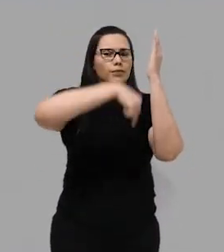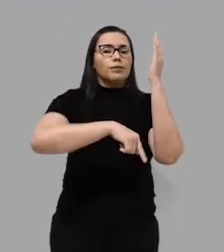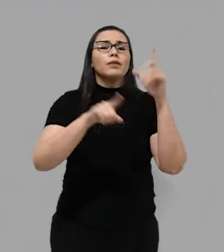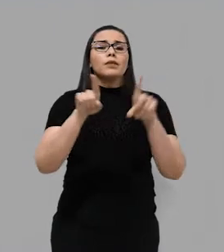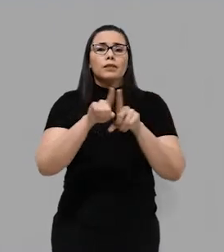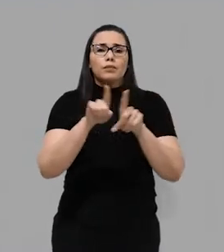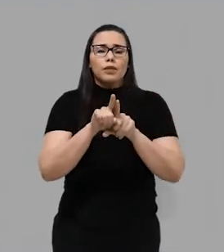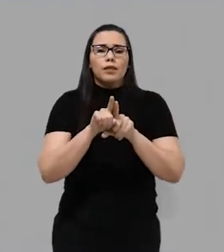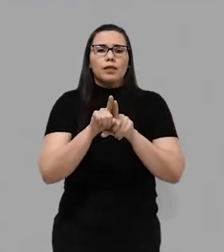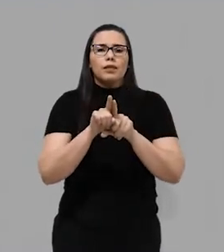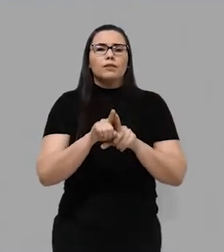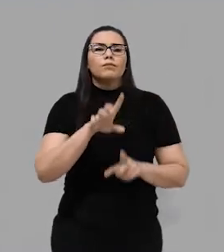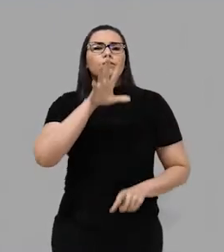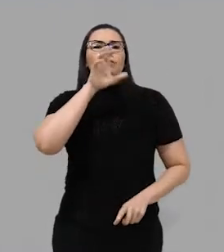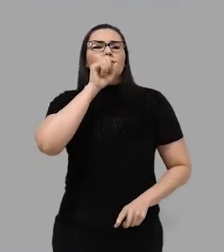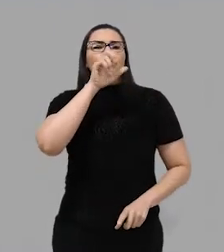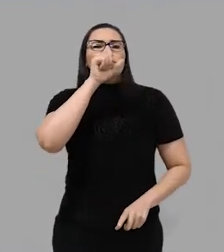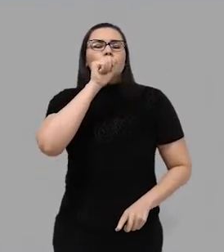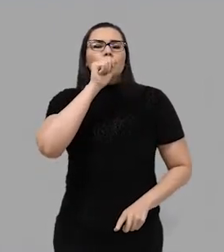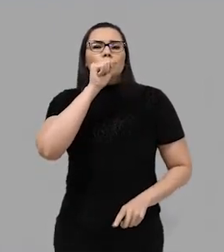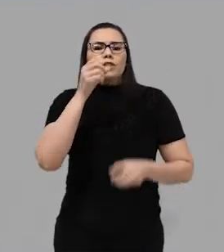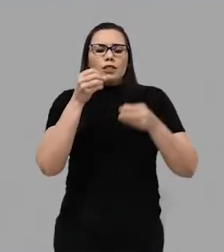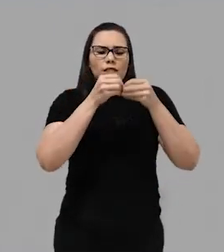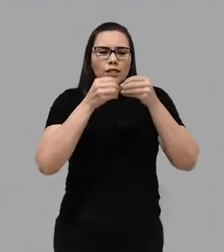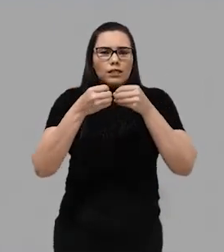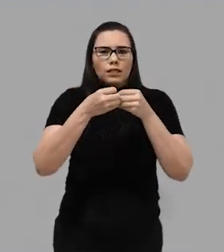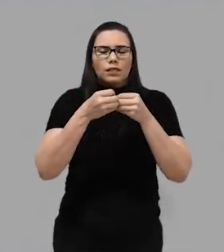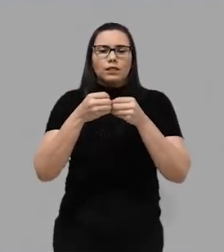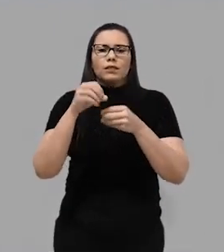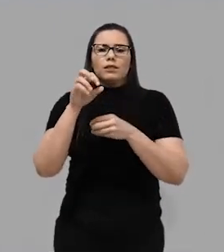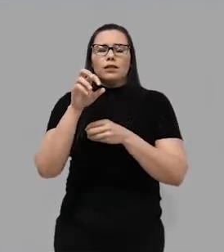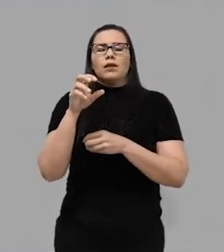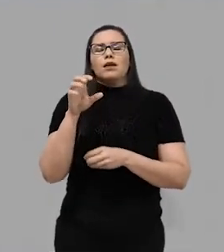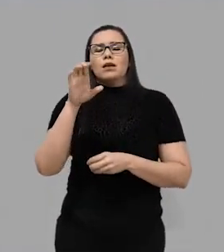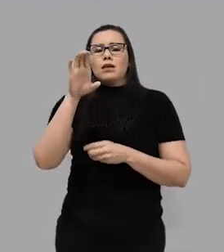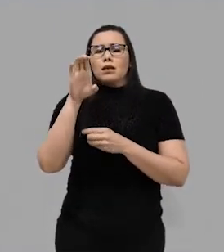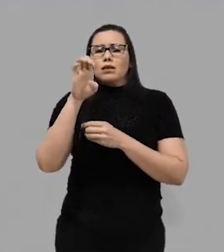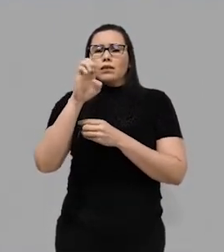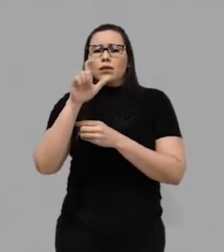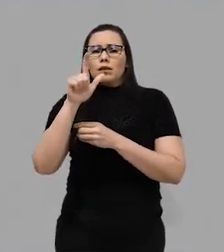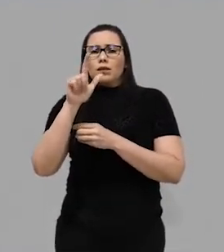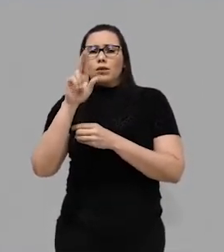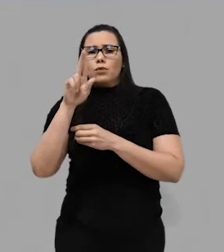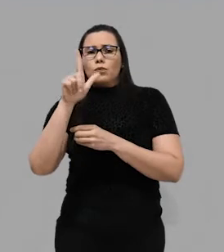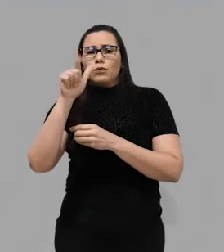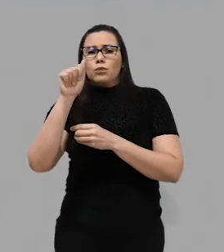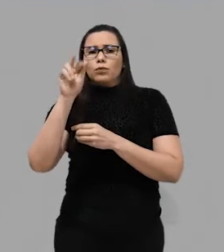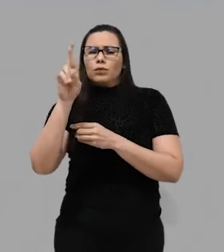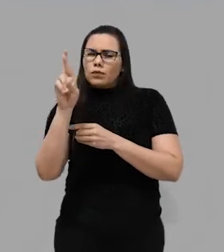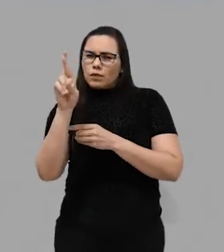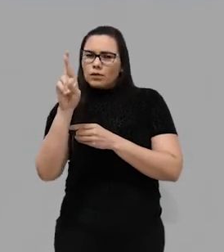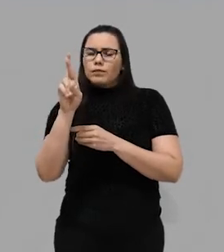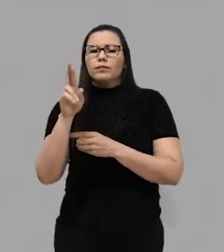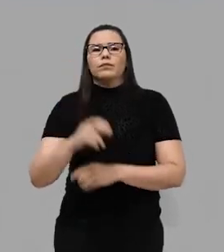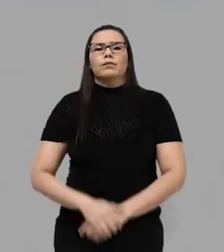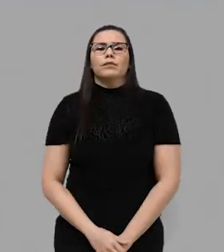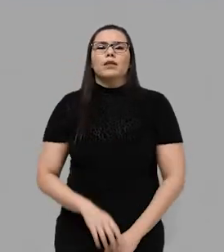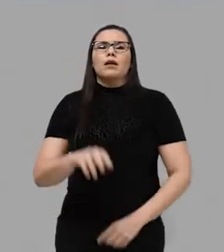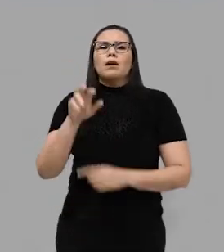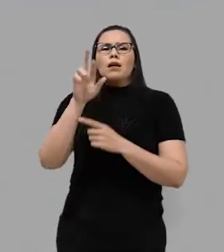celular. Professor, o que é respiração celular? Bem, respiração celular é o processo em que o indivíduo